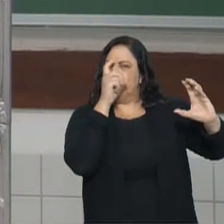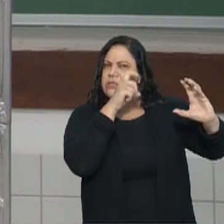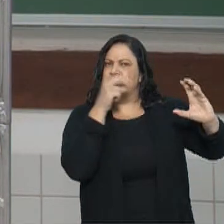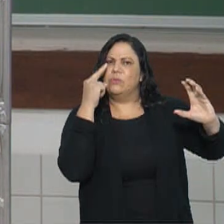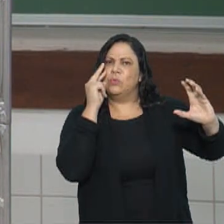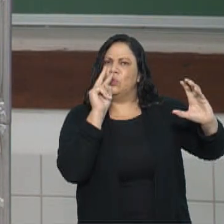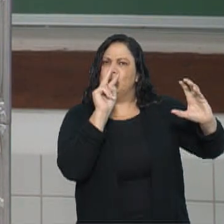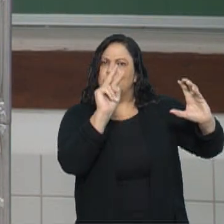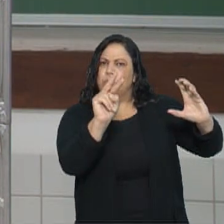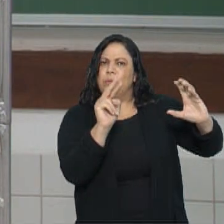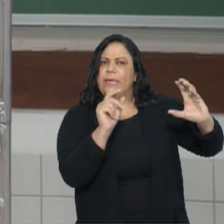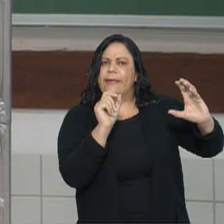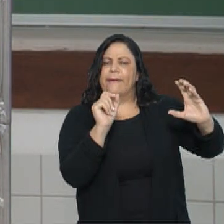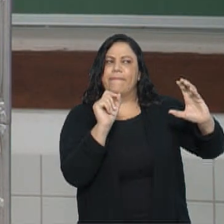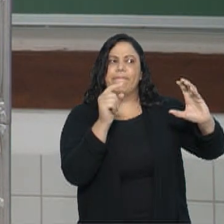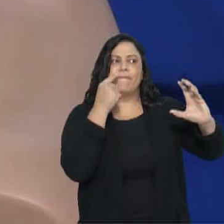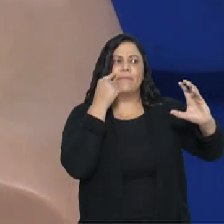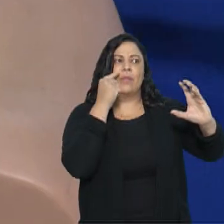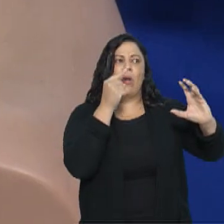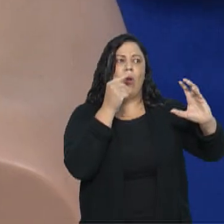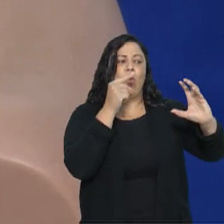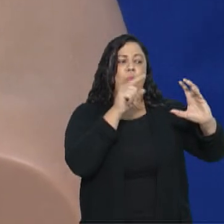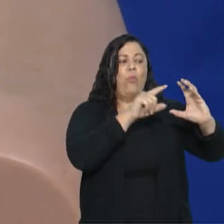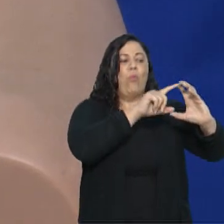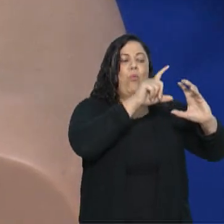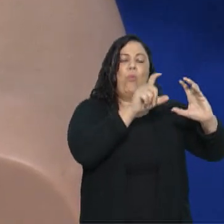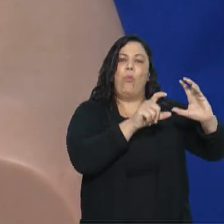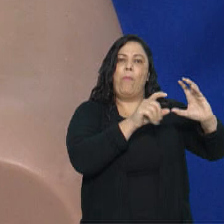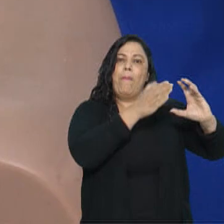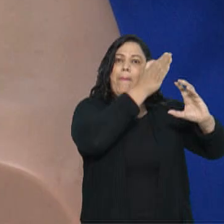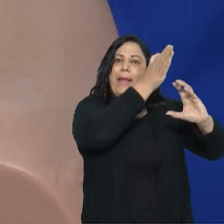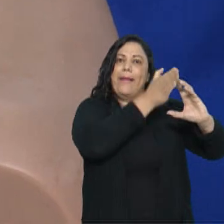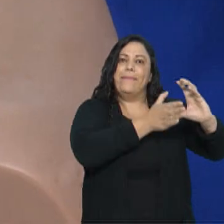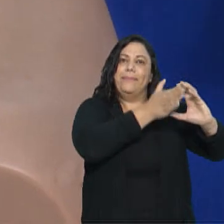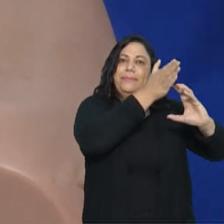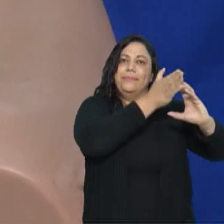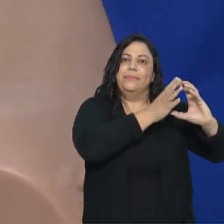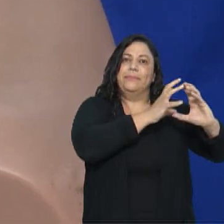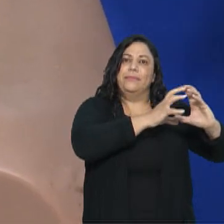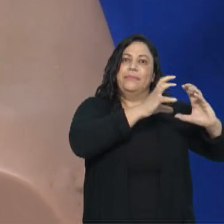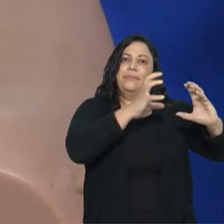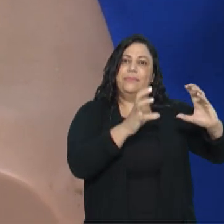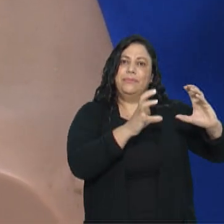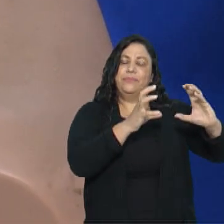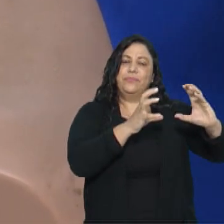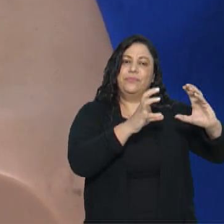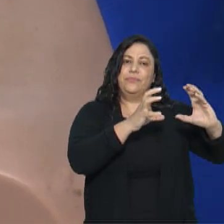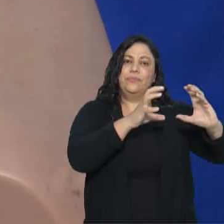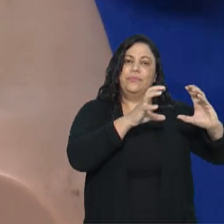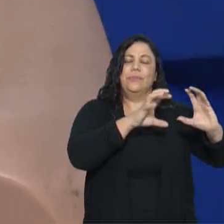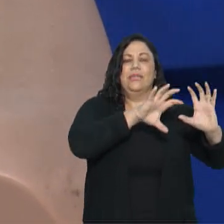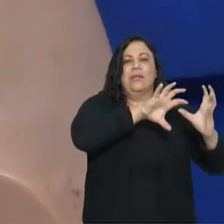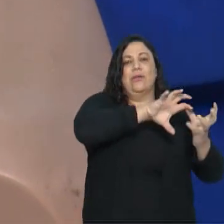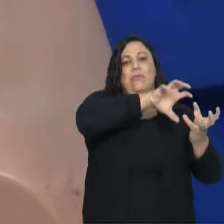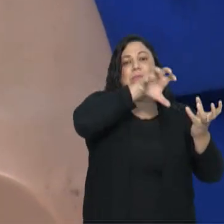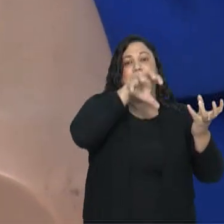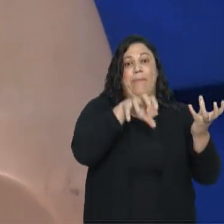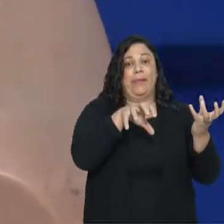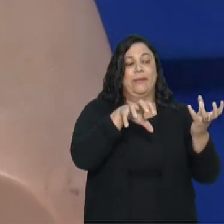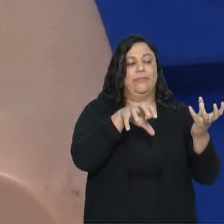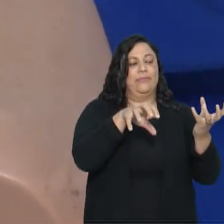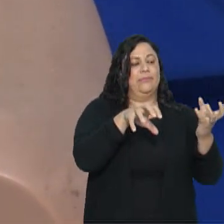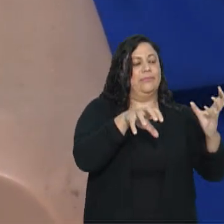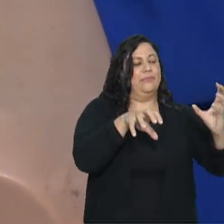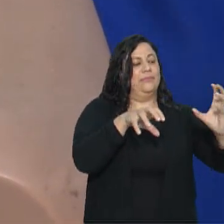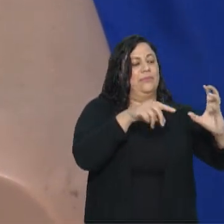para vocês um hemisfério, uma parte, um pedaço desse encéfalo. Então, olha